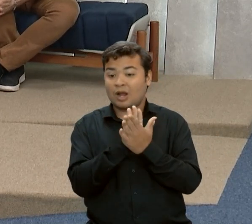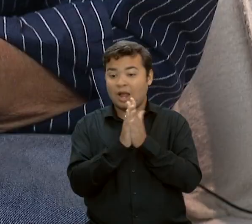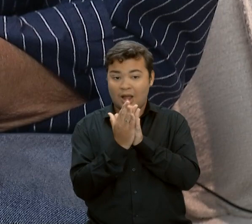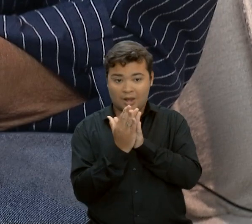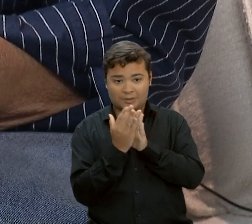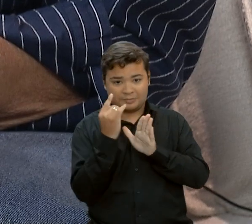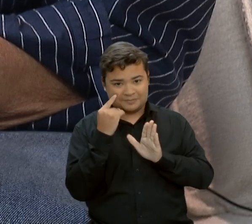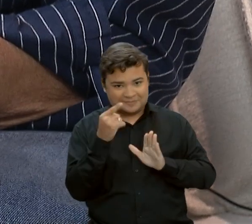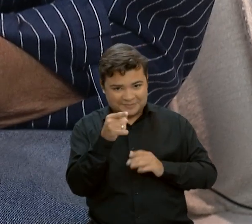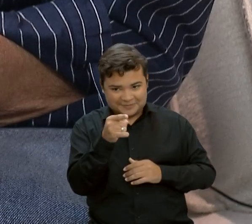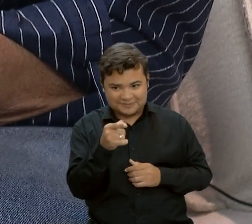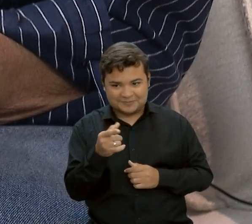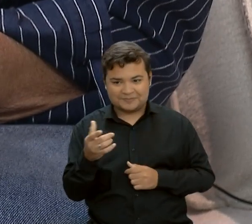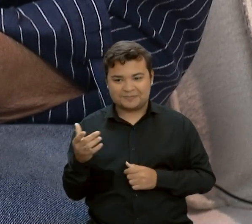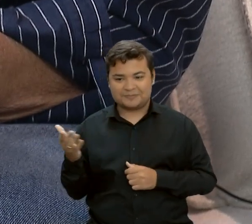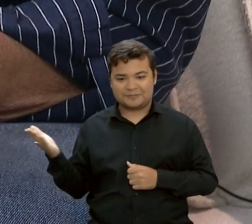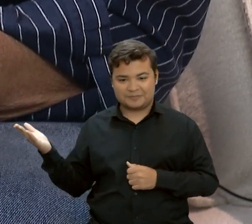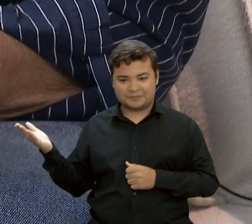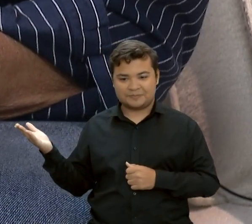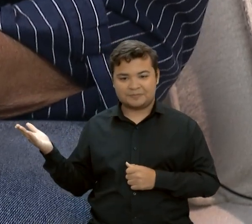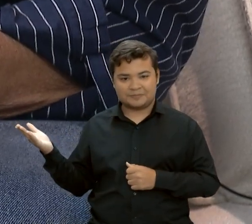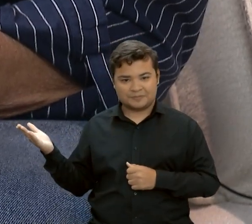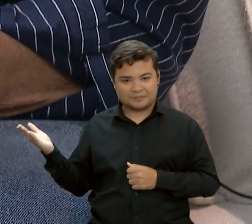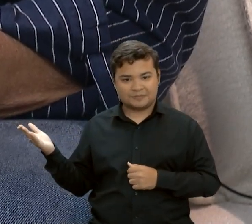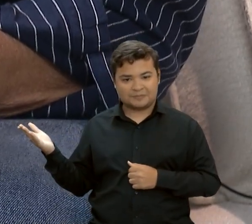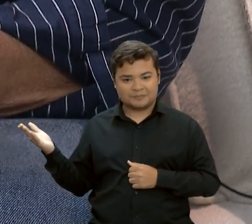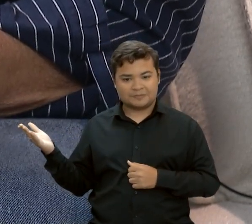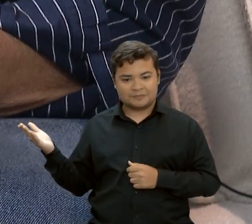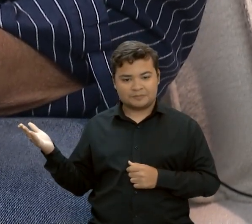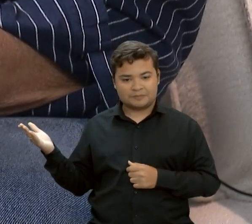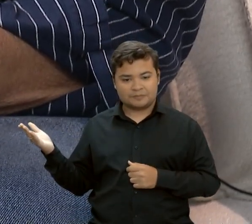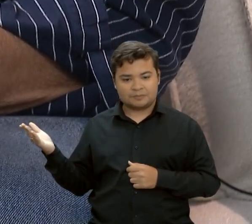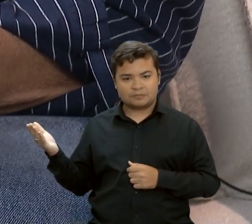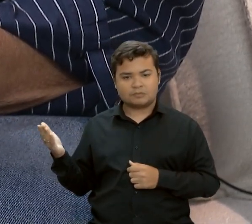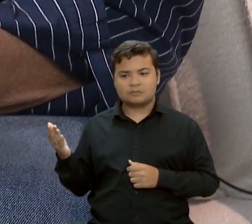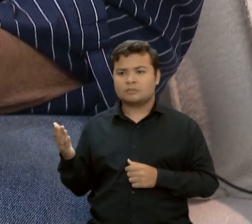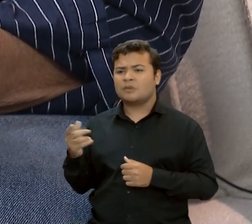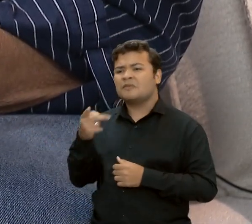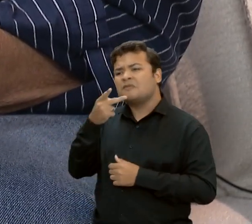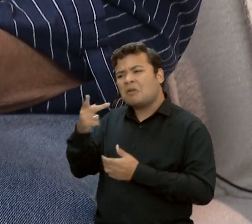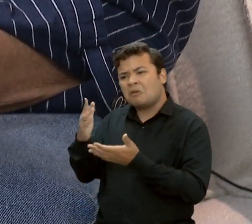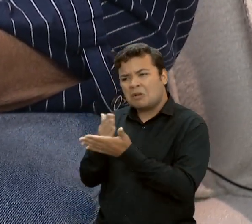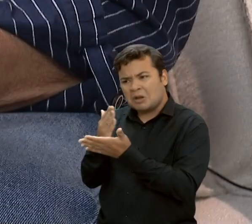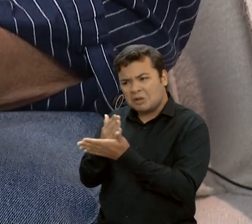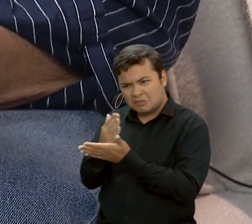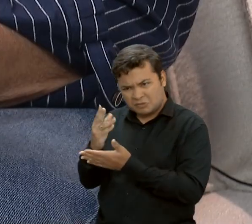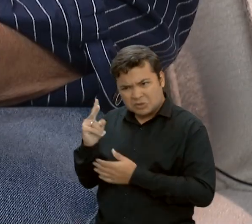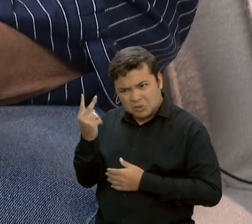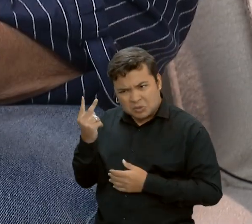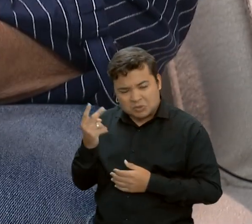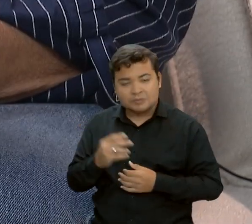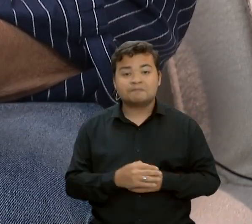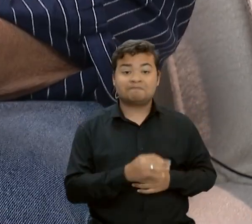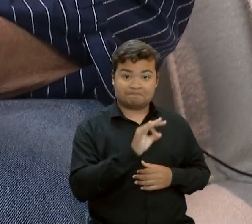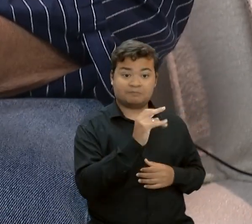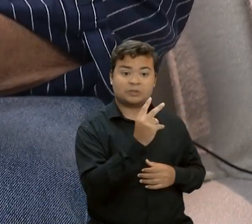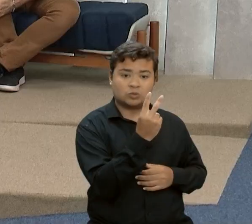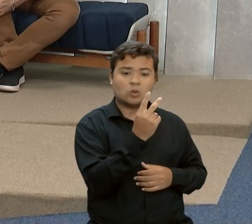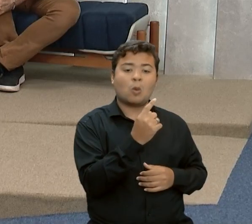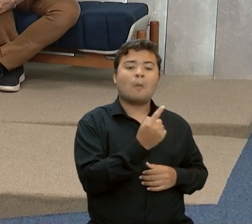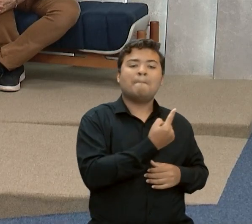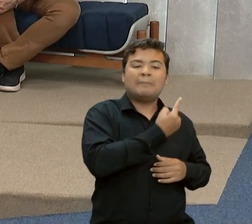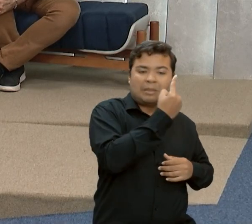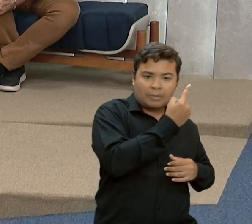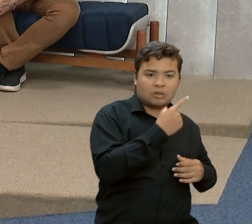estava me dizendo, inclusive, que esse é a segunda edição. É o segundo livro. Segundo livro. O primeiro teve 2 edições.